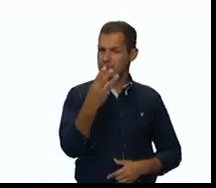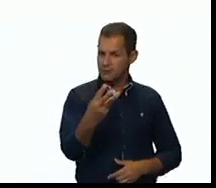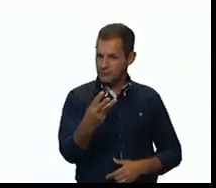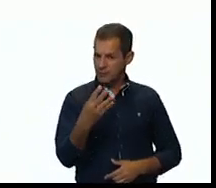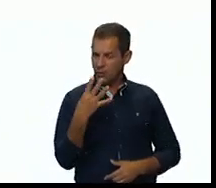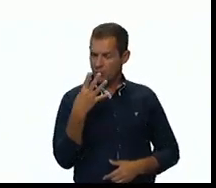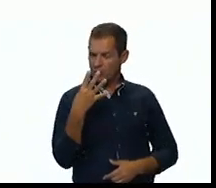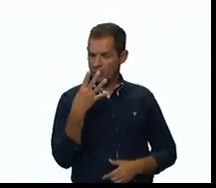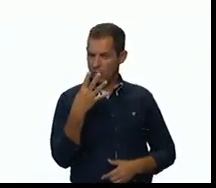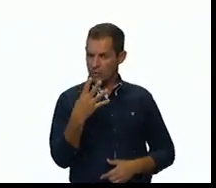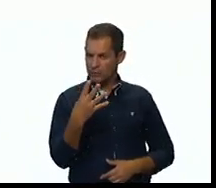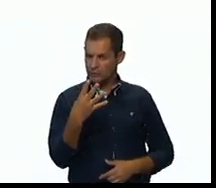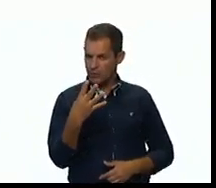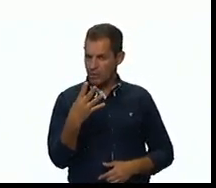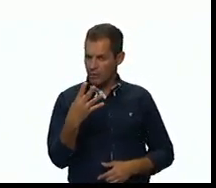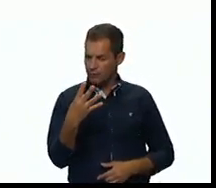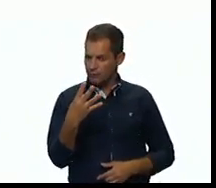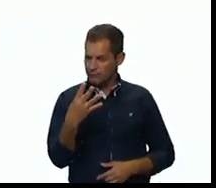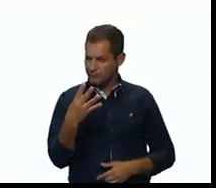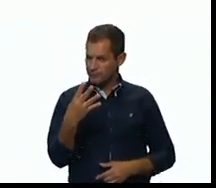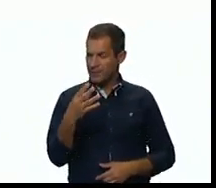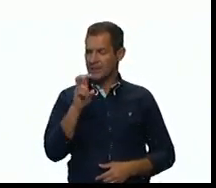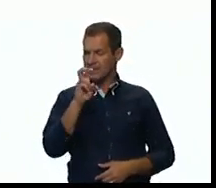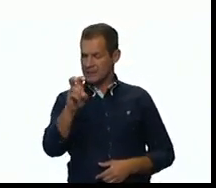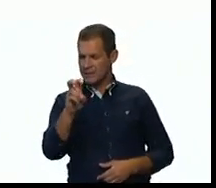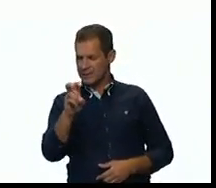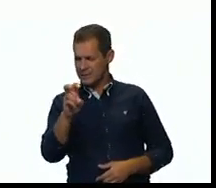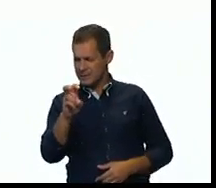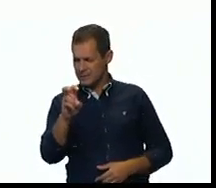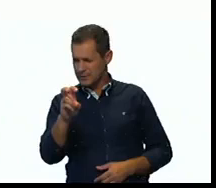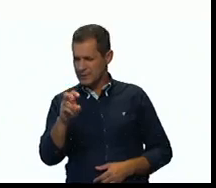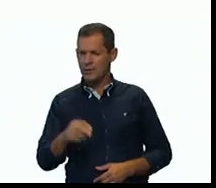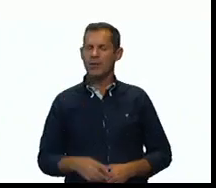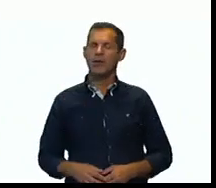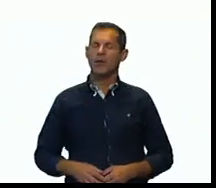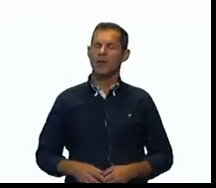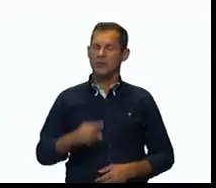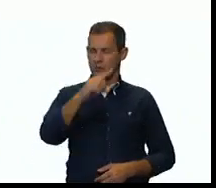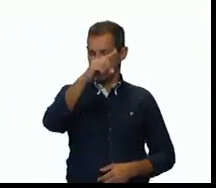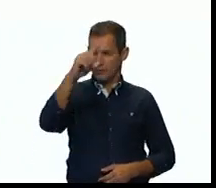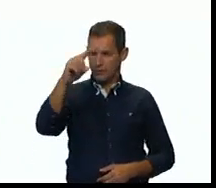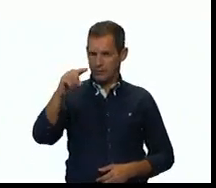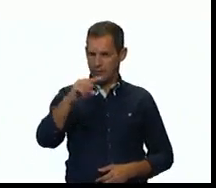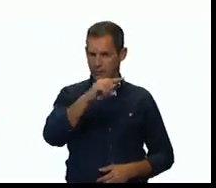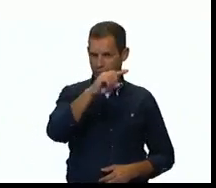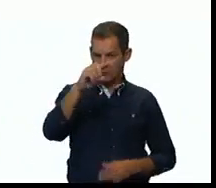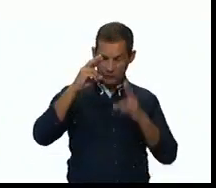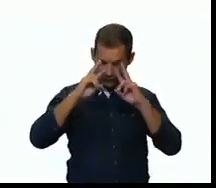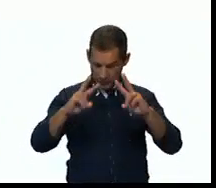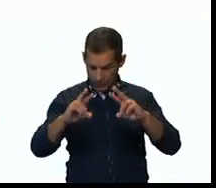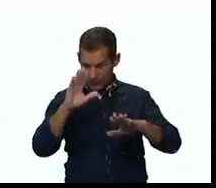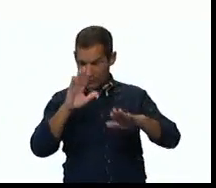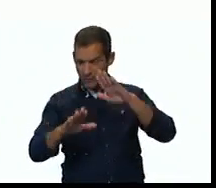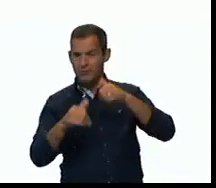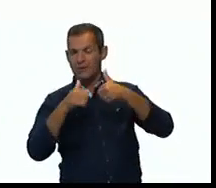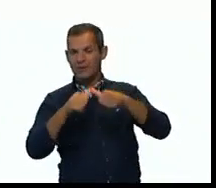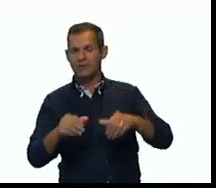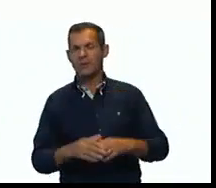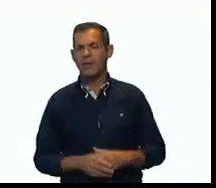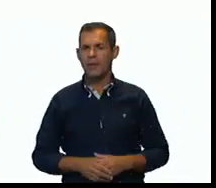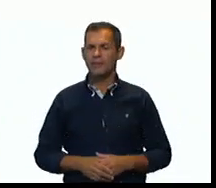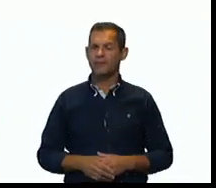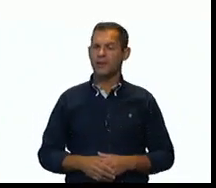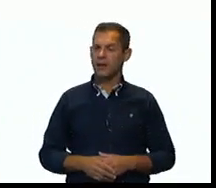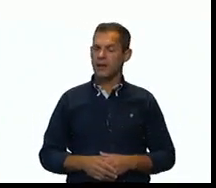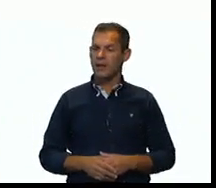3, 4, 5 retângulos. Observe que esses retângulos, ora, eles estão um